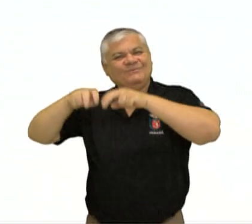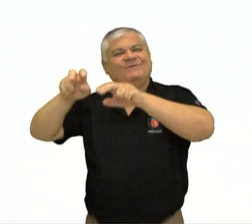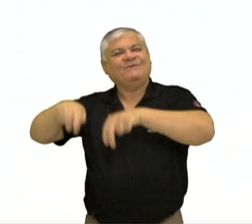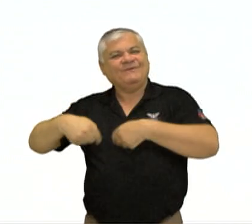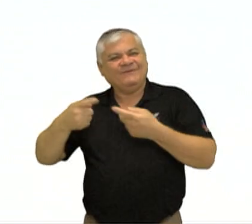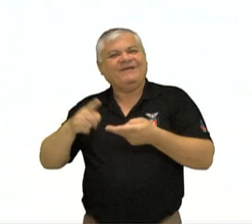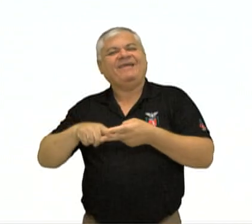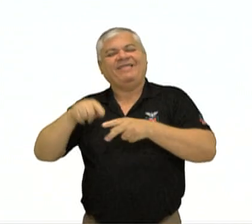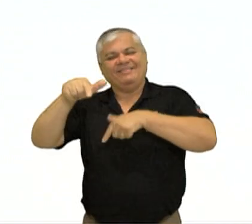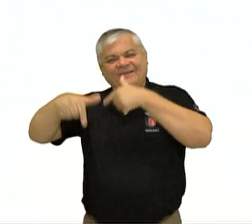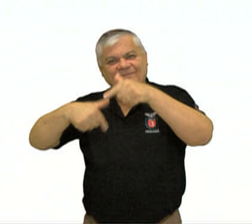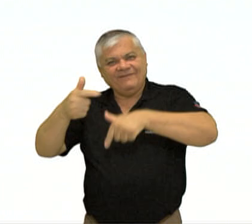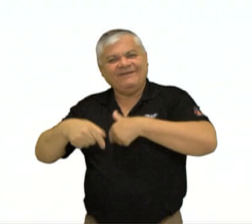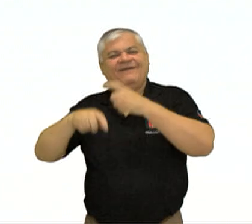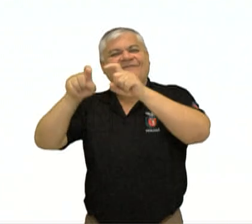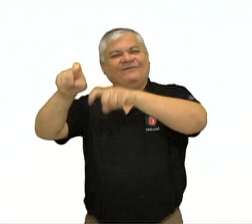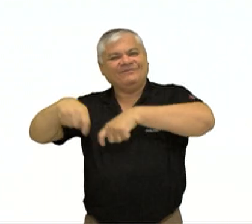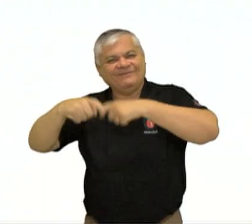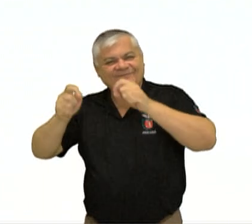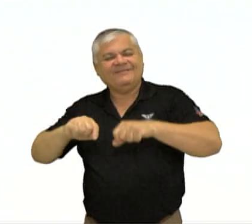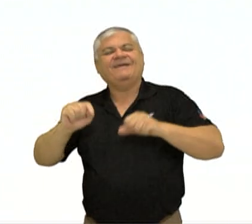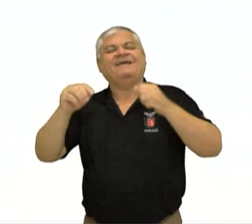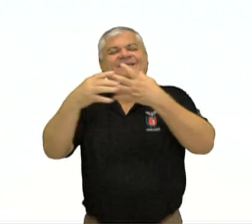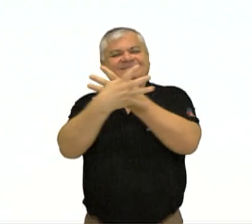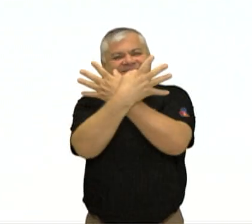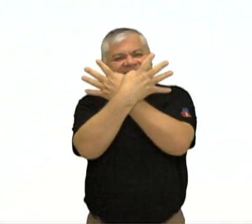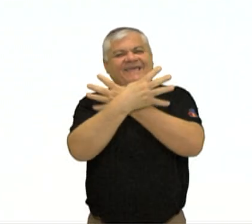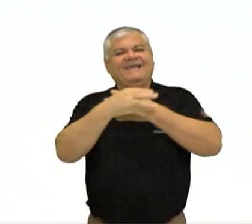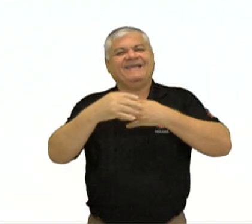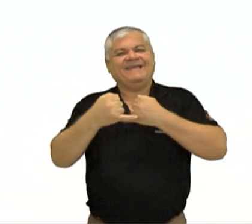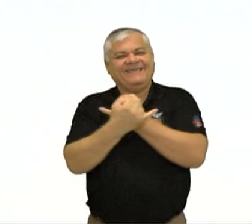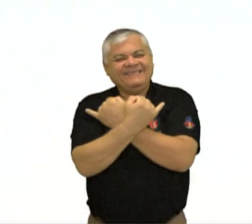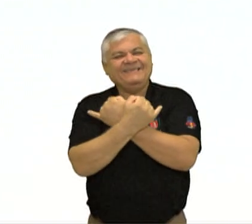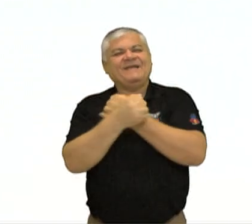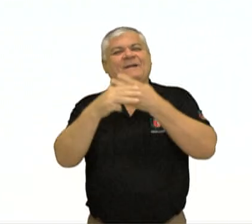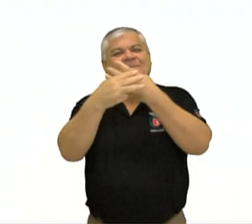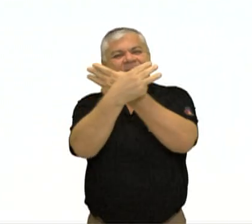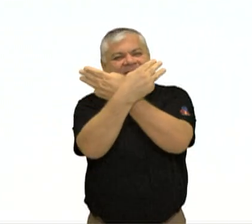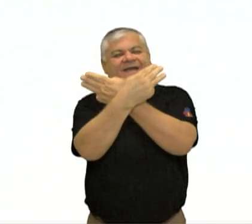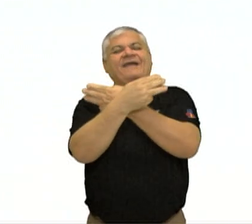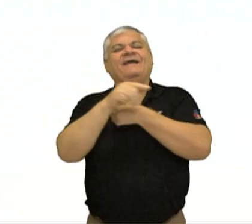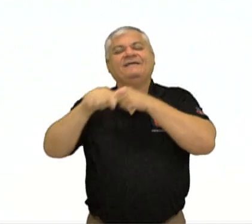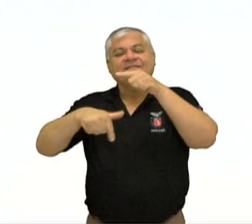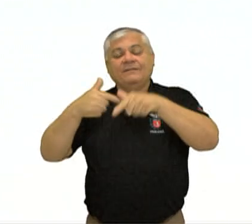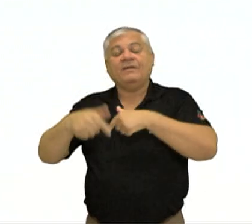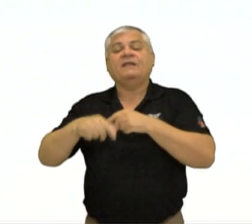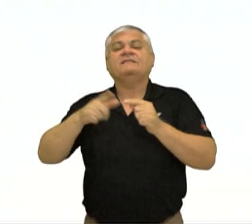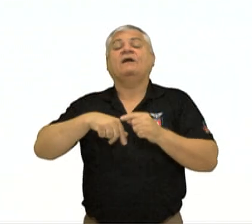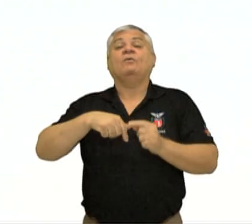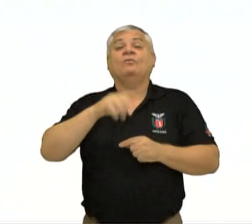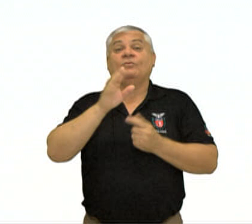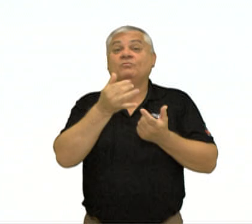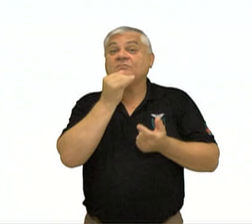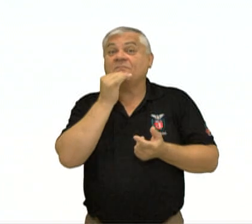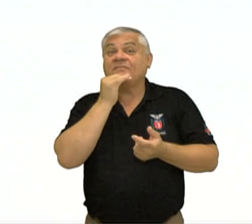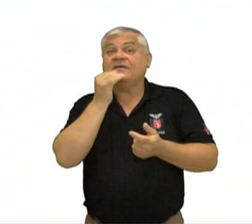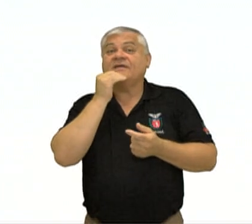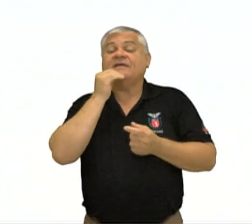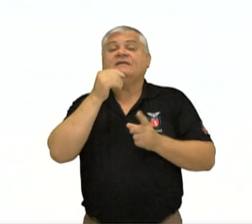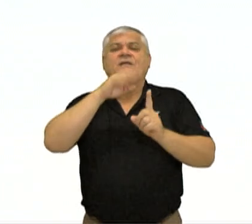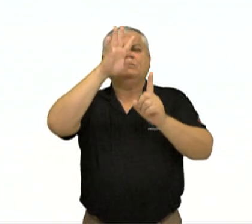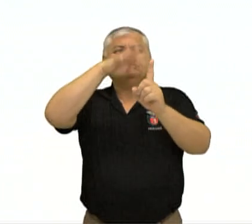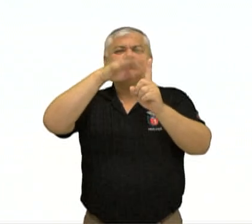economia do Império Maia, também do Império Azteca, do Império Inca, para você se lembrar. E a religião politeísta, né? Faltou um Szinho ali,